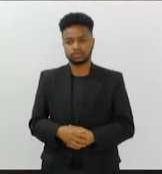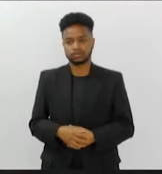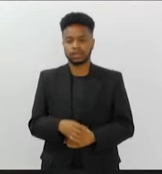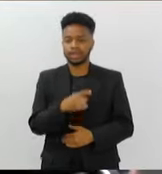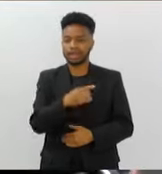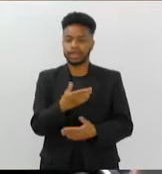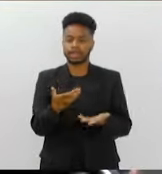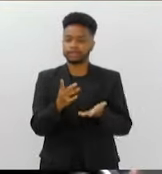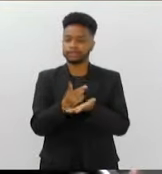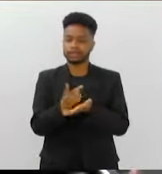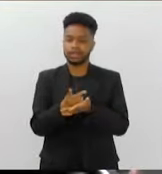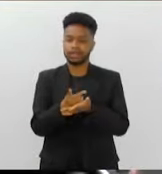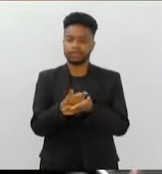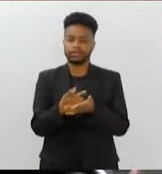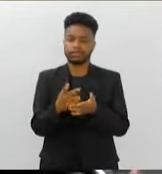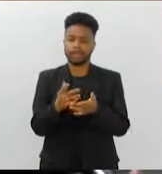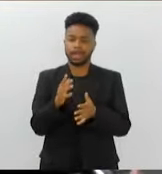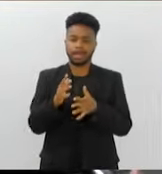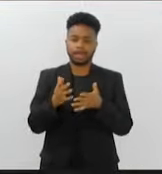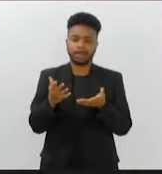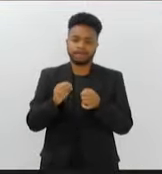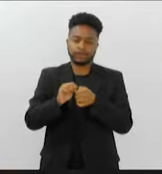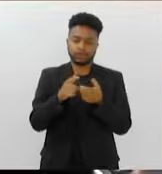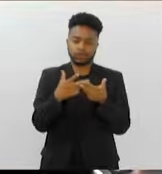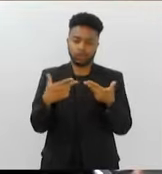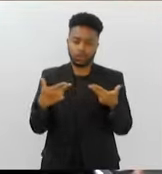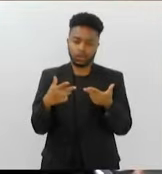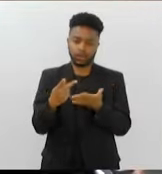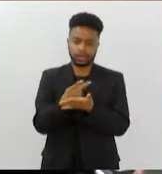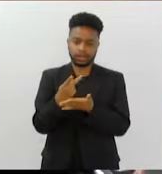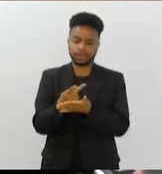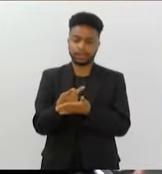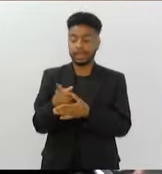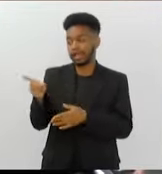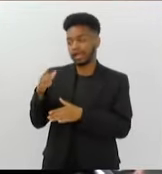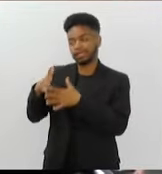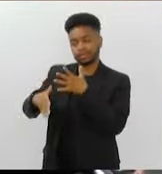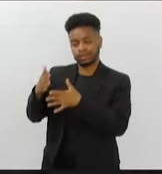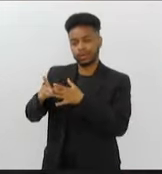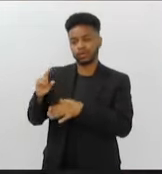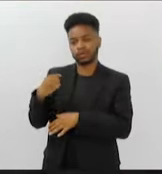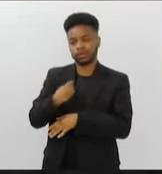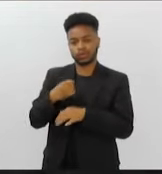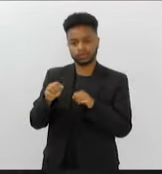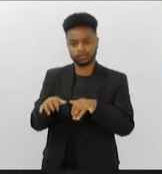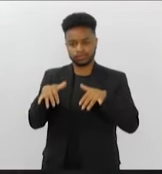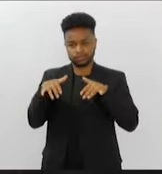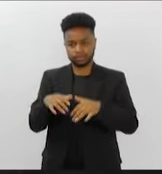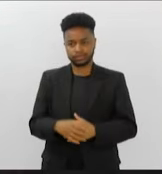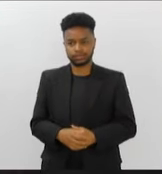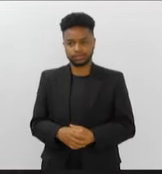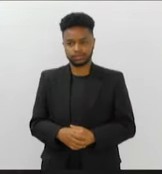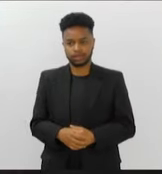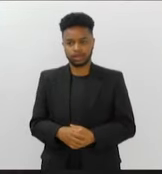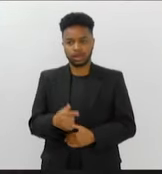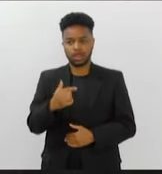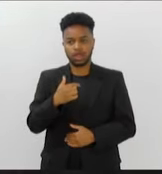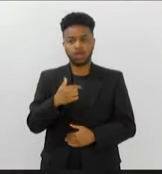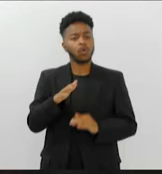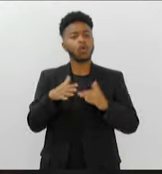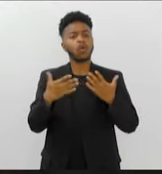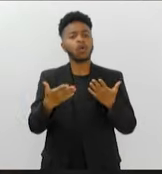levado. O senhor Rui Bulhões está atrapalhando o bom andamento da nossa sessão, presidente. Tem algum andar alto aqui? Eu vou até no 34. Qual é o seu